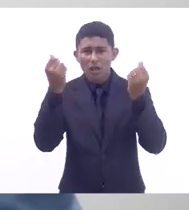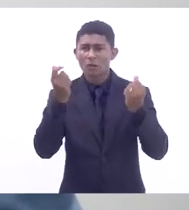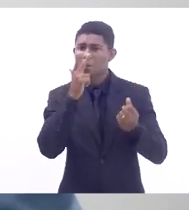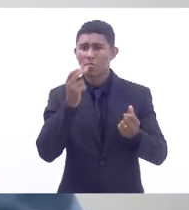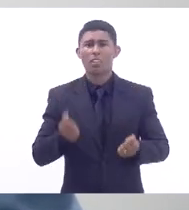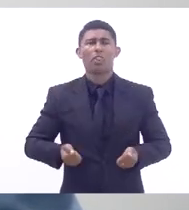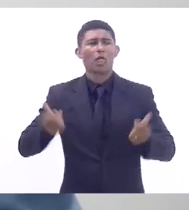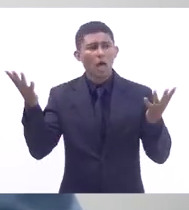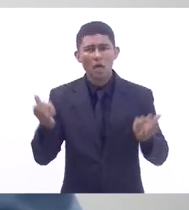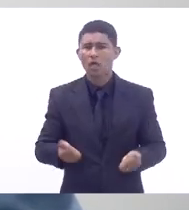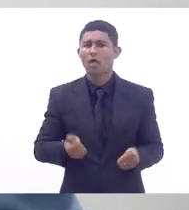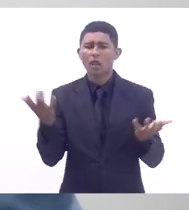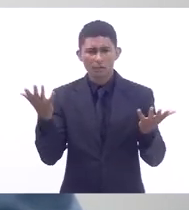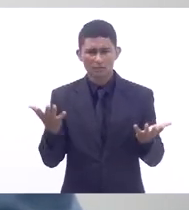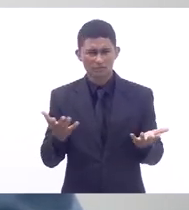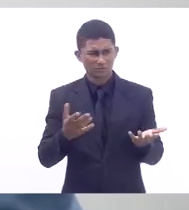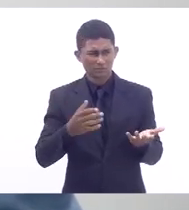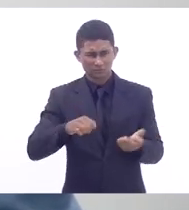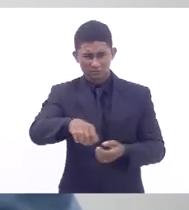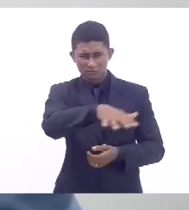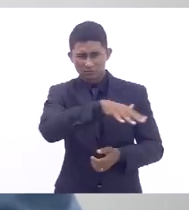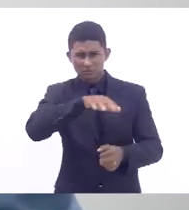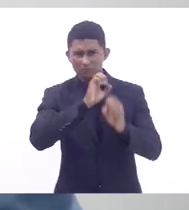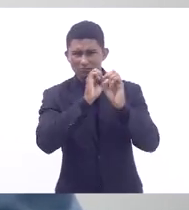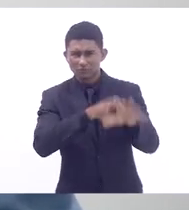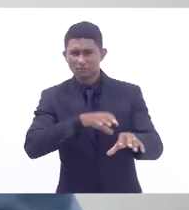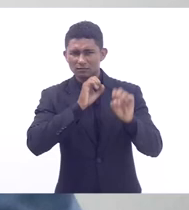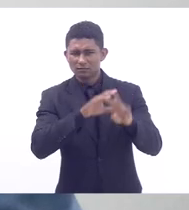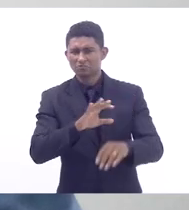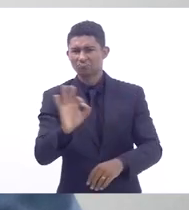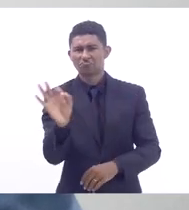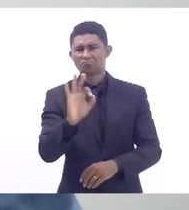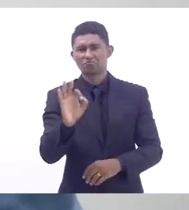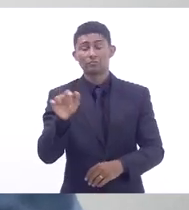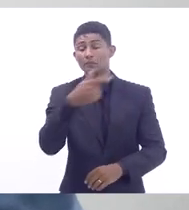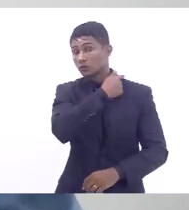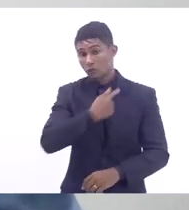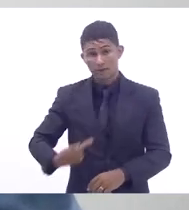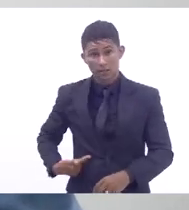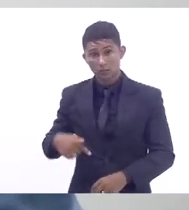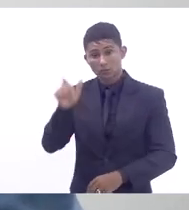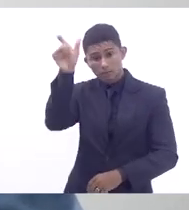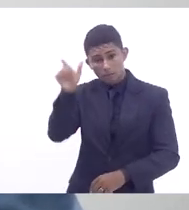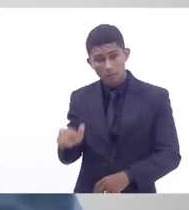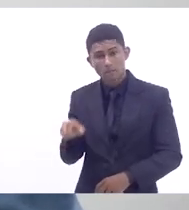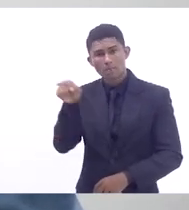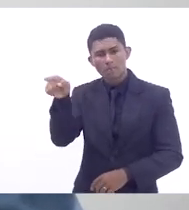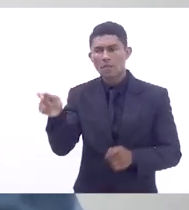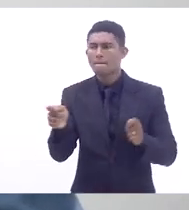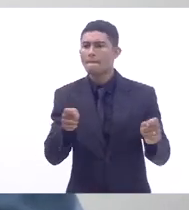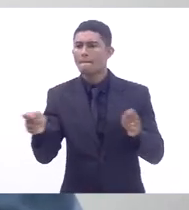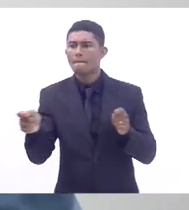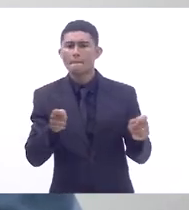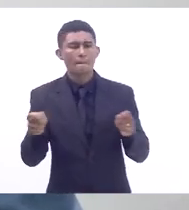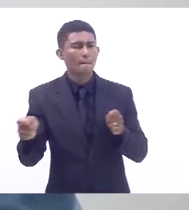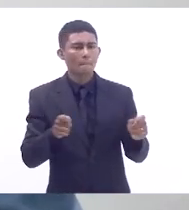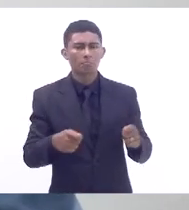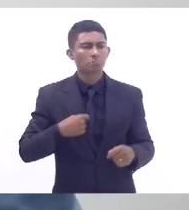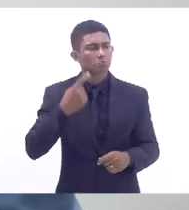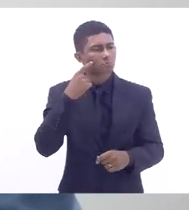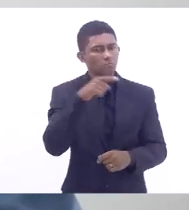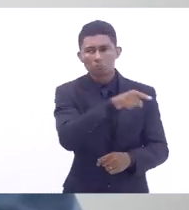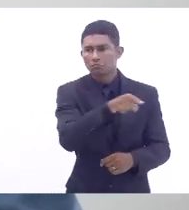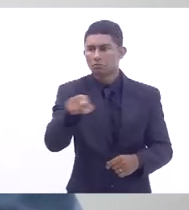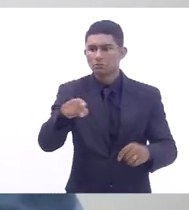tá na educação a forma de governar do governo Cláudio Castro ver tentará estabelecer castas entre